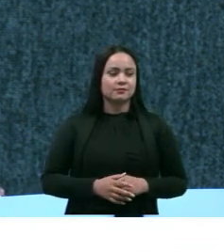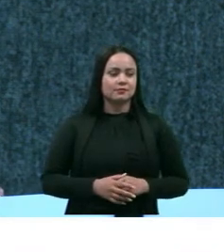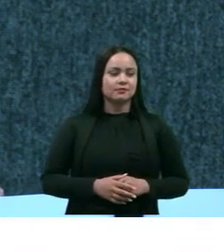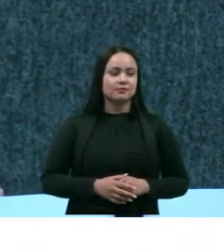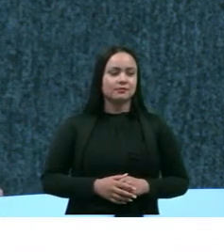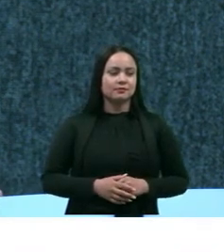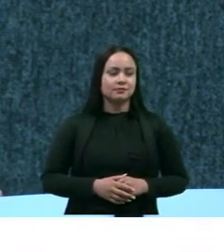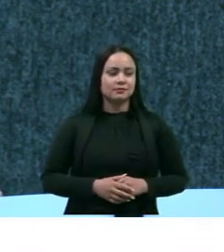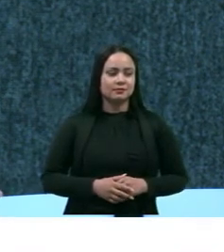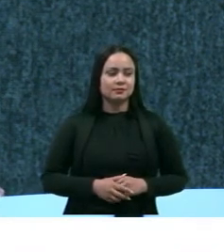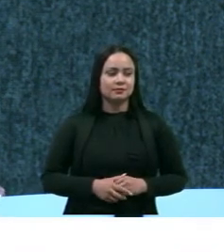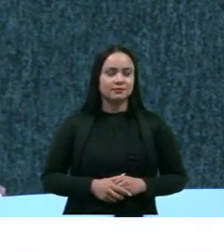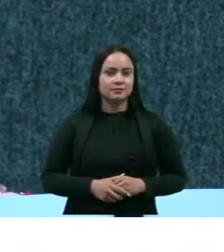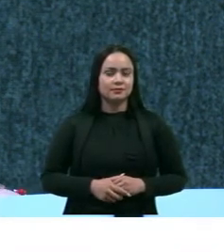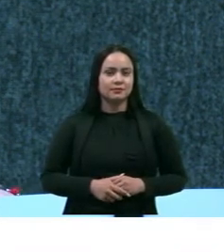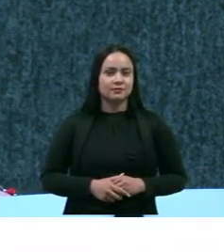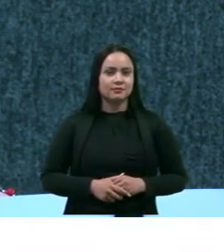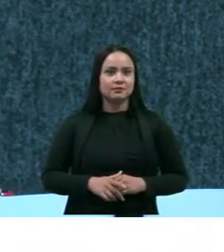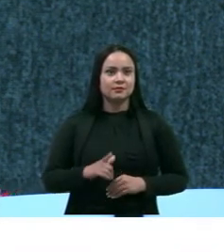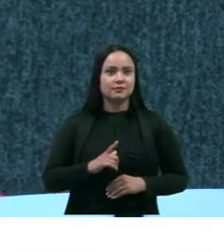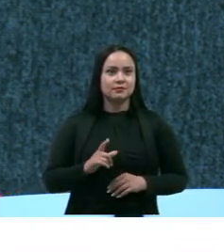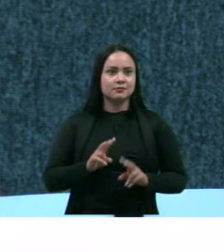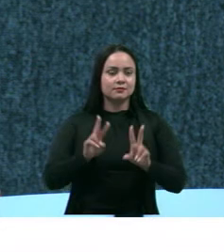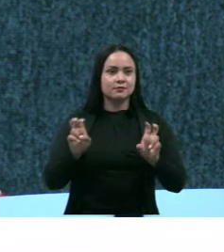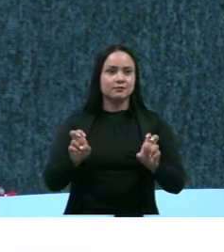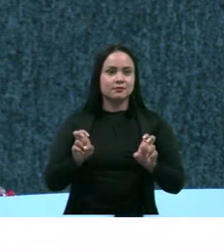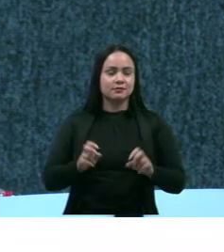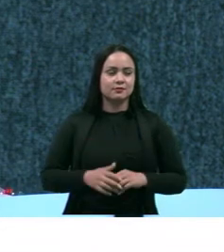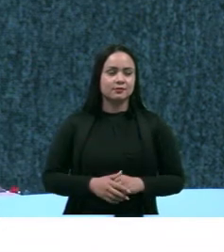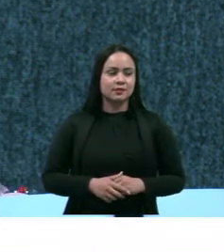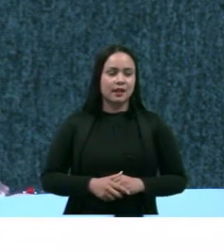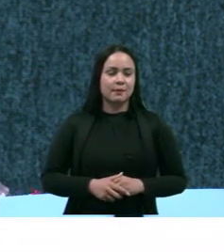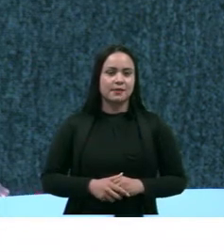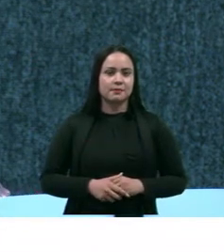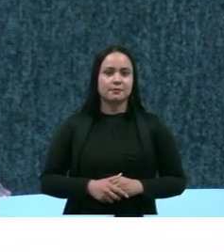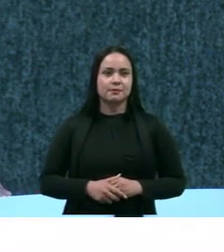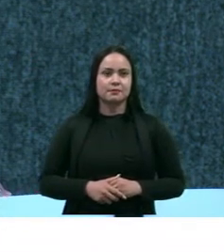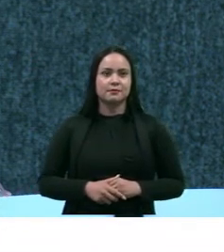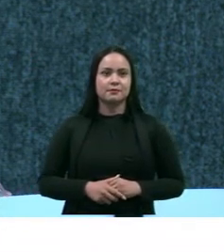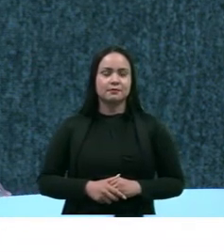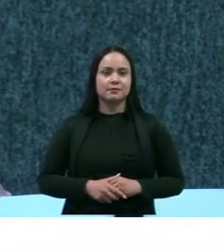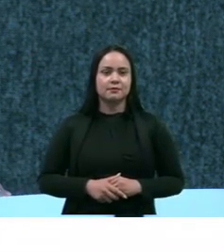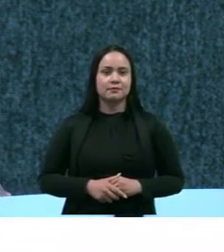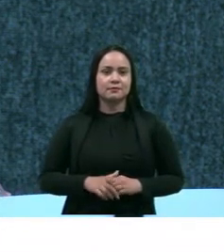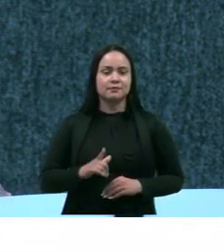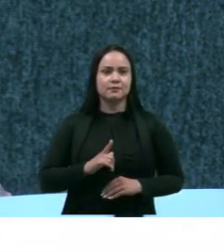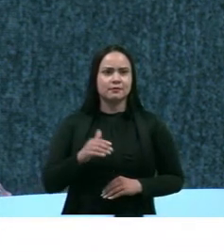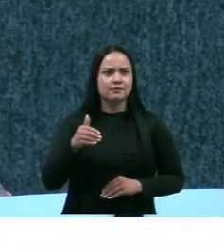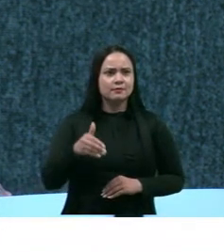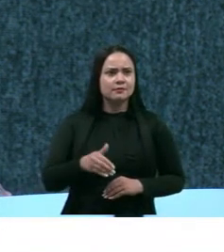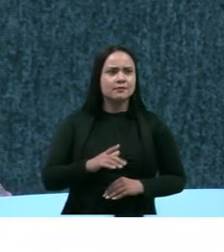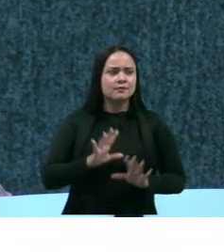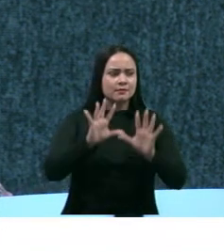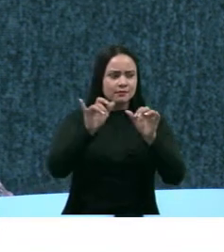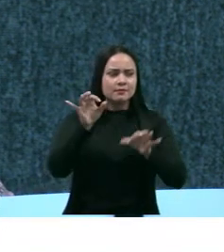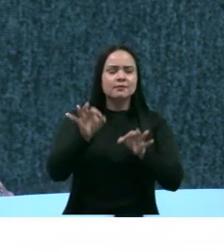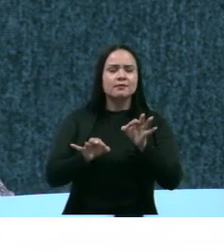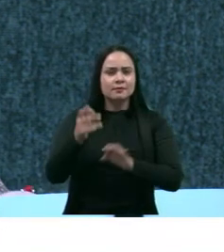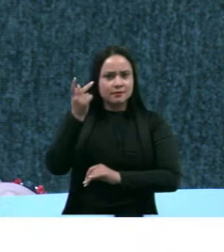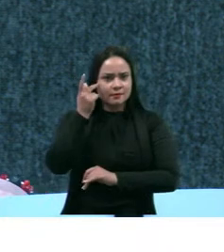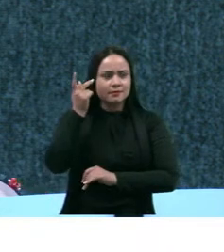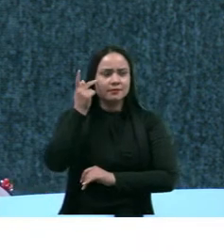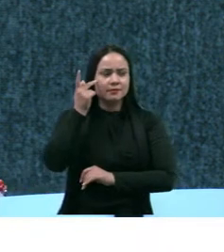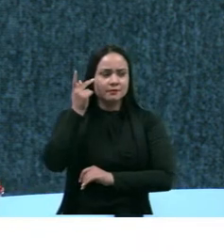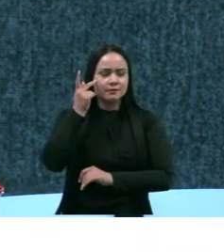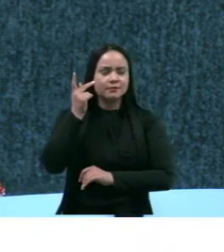no sentido da aprovação da questão de ordem que apresenta, no sentido de determinar ao Tribunal de Justiça de São Paulo que